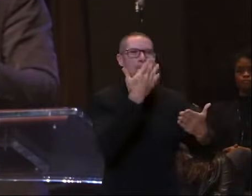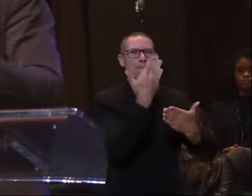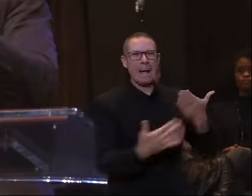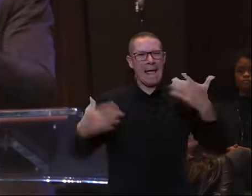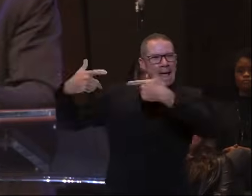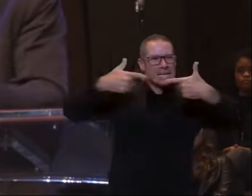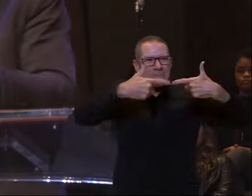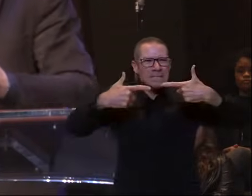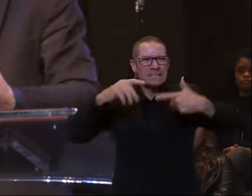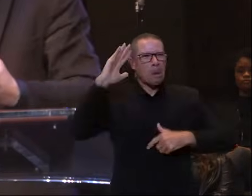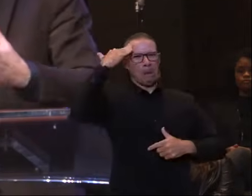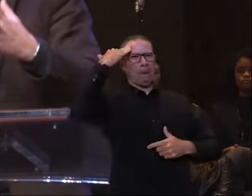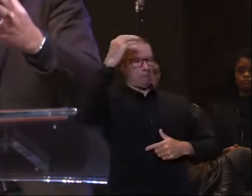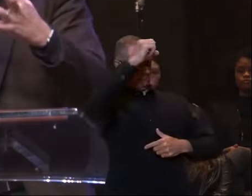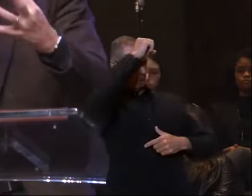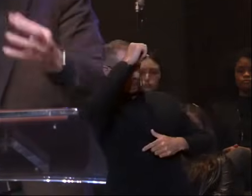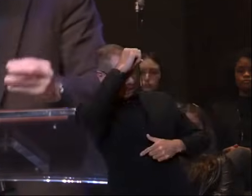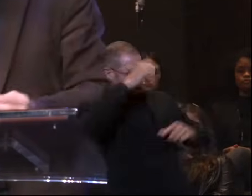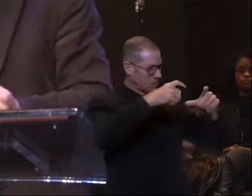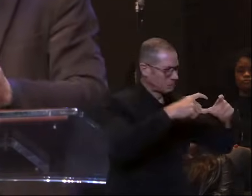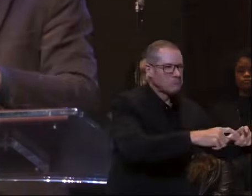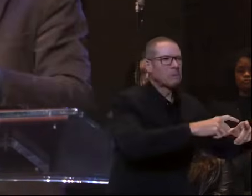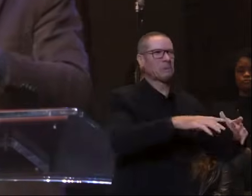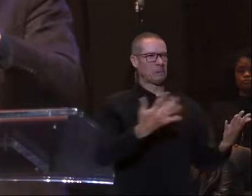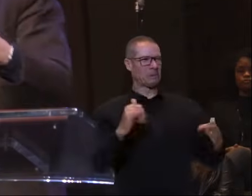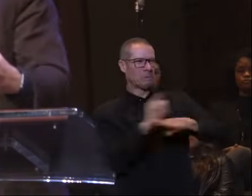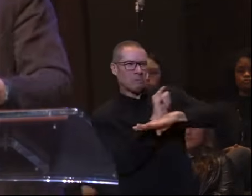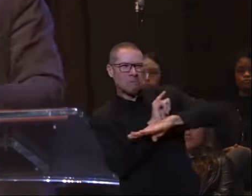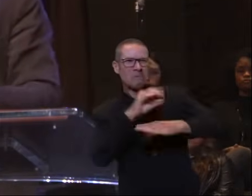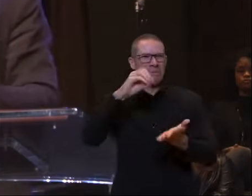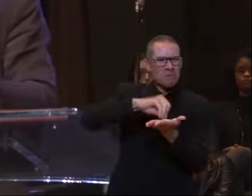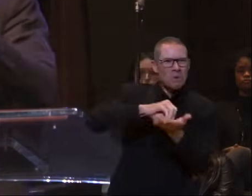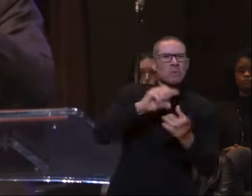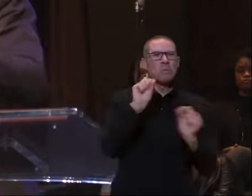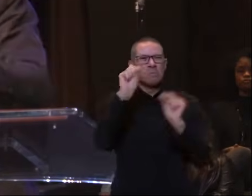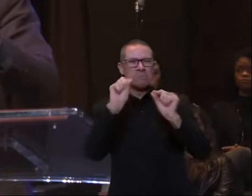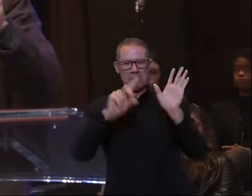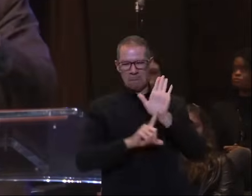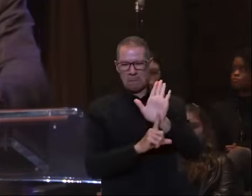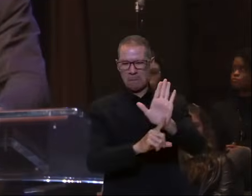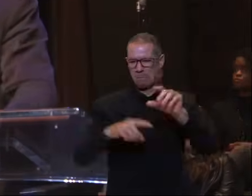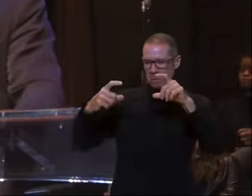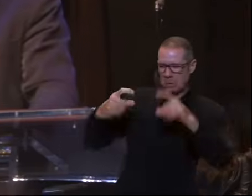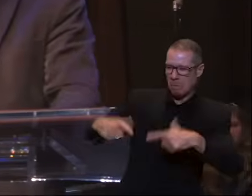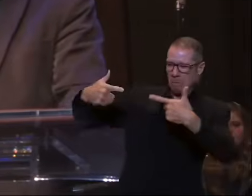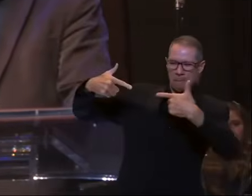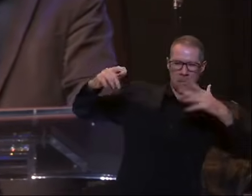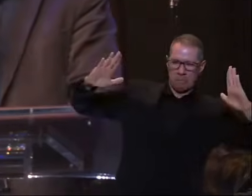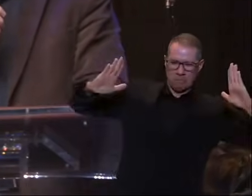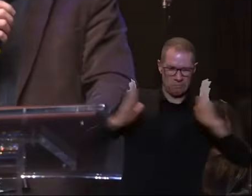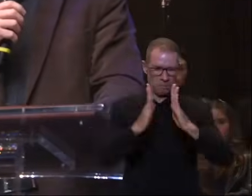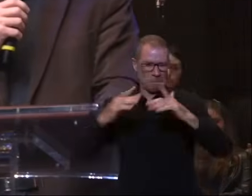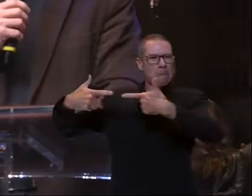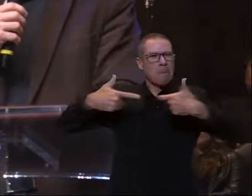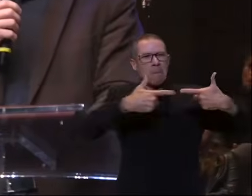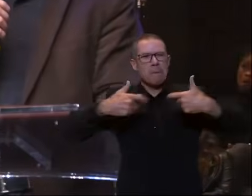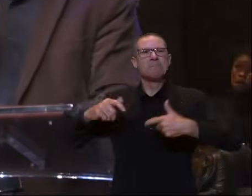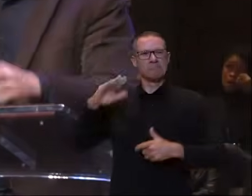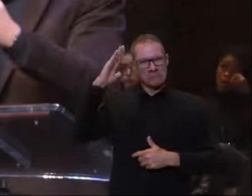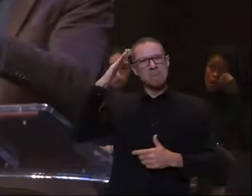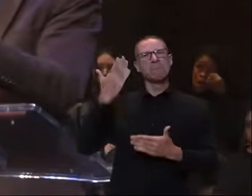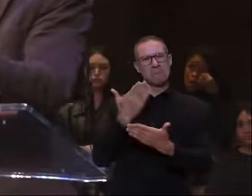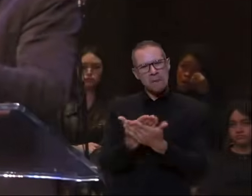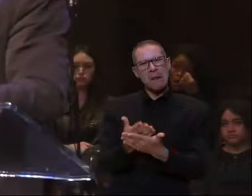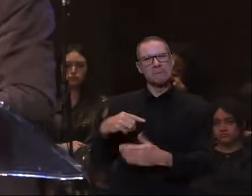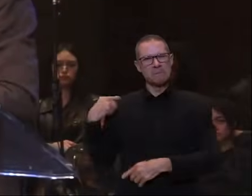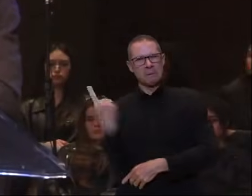não entendiam o território, o que representava o lugar do embate. E eu creio que